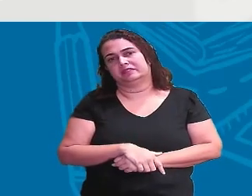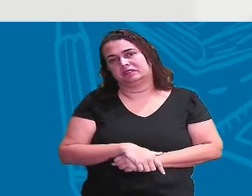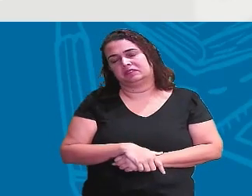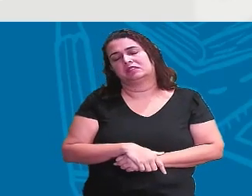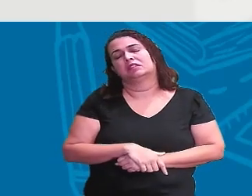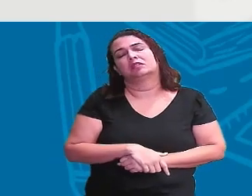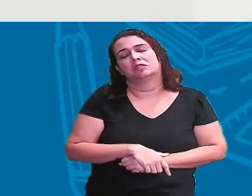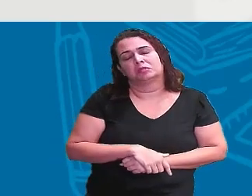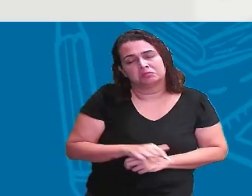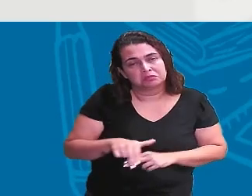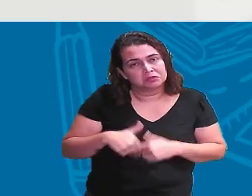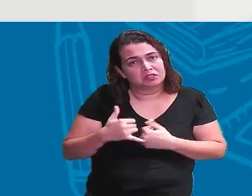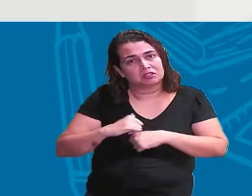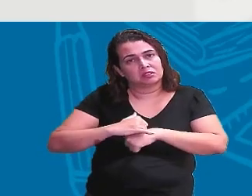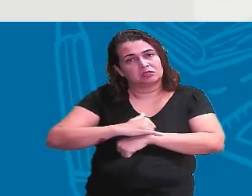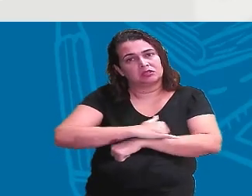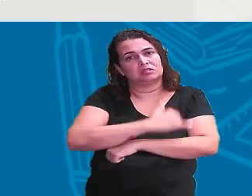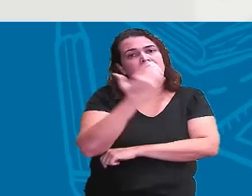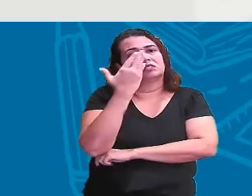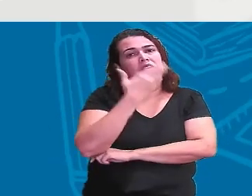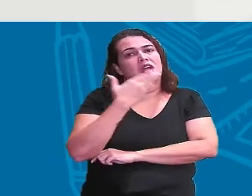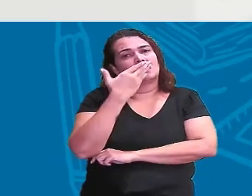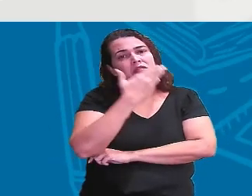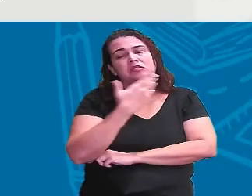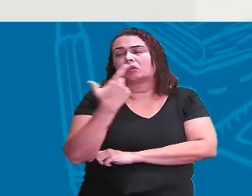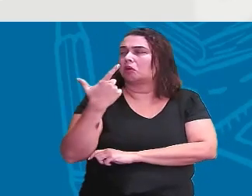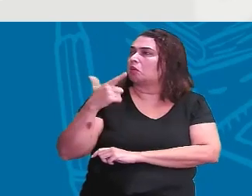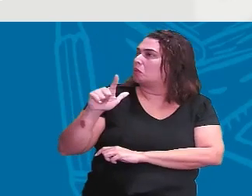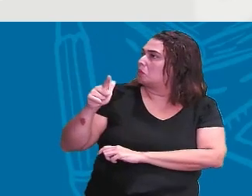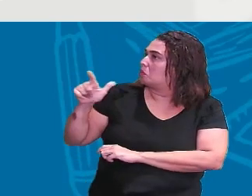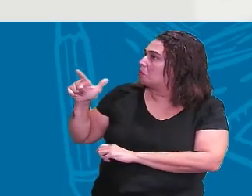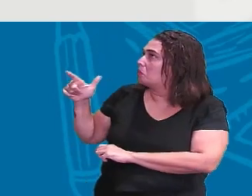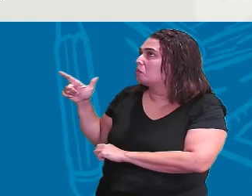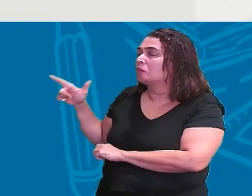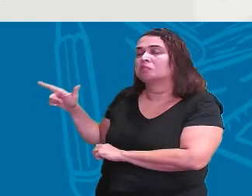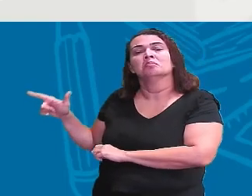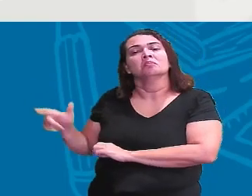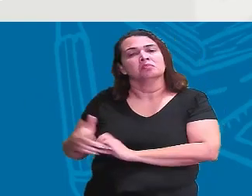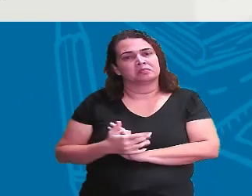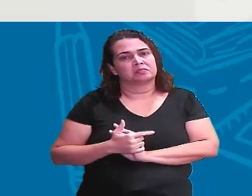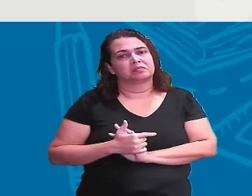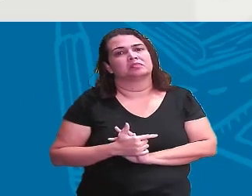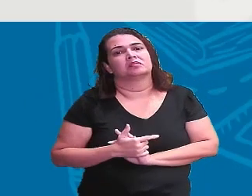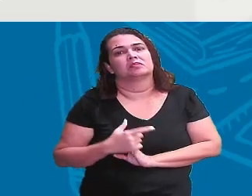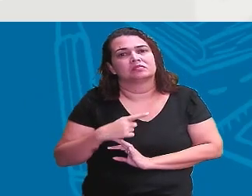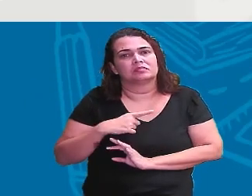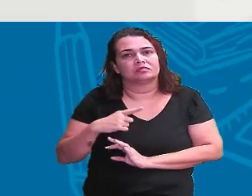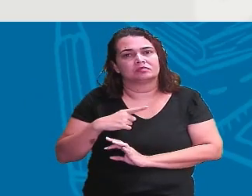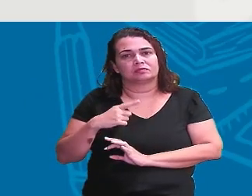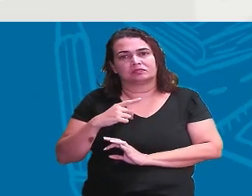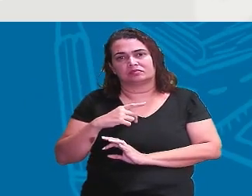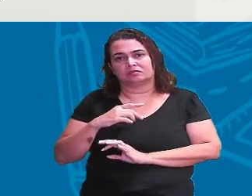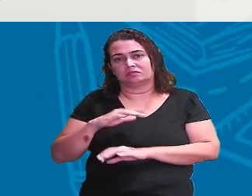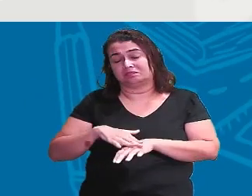Por gordura, açúcar ou outras substâncias que são, né, em grande